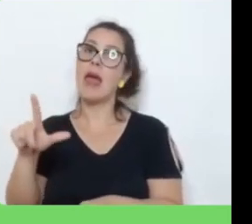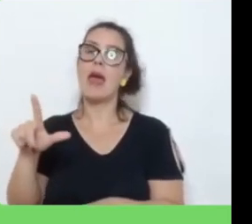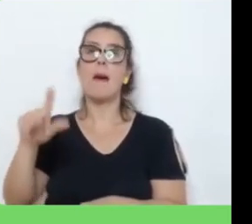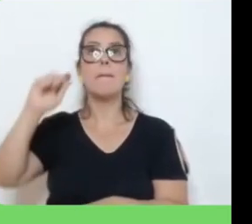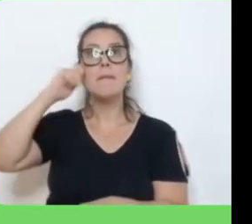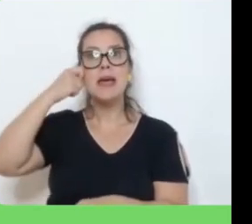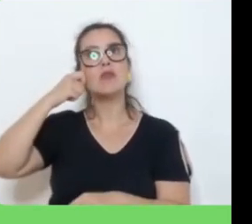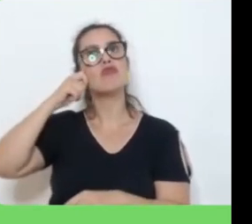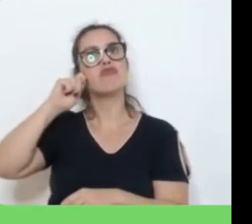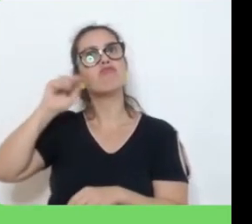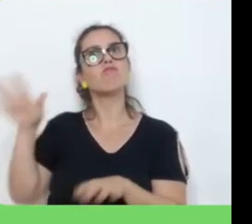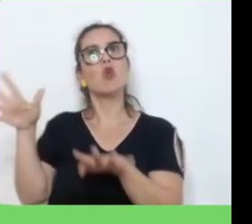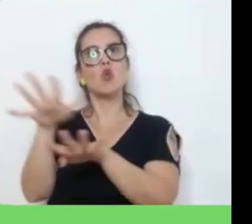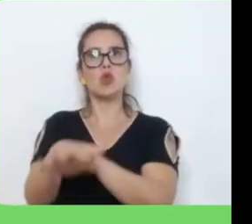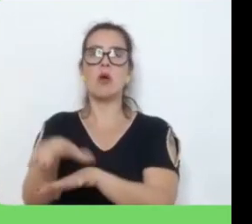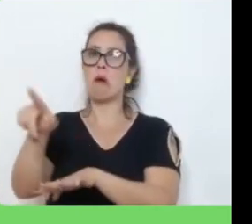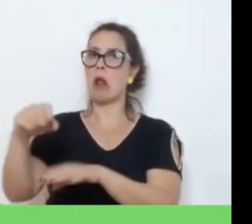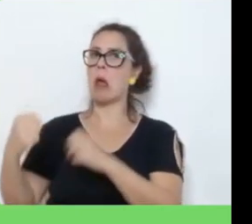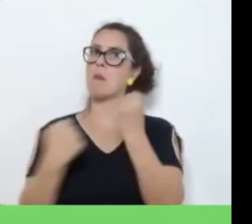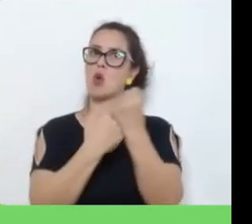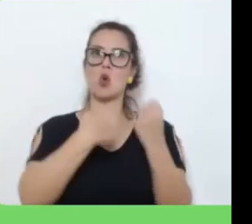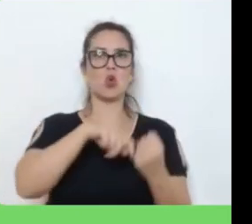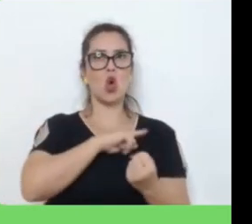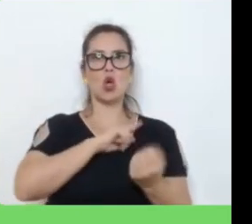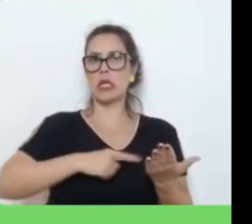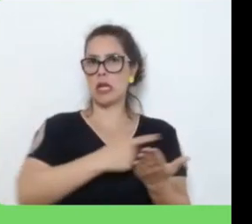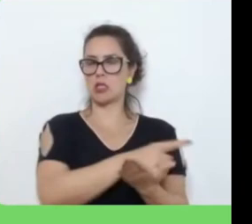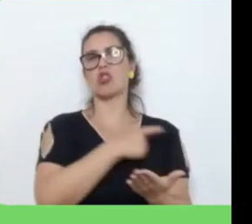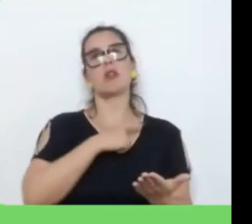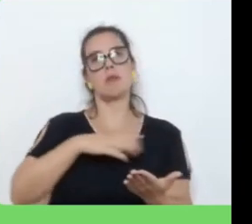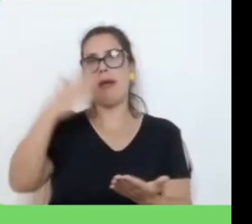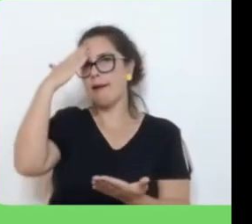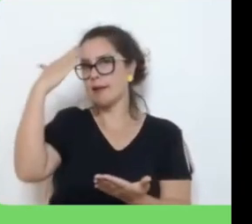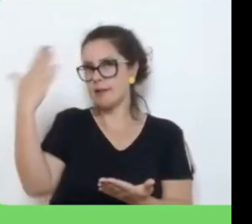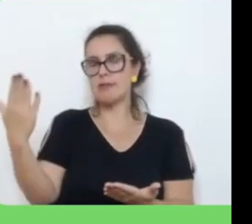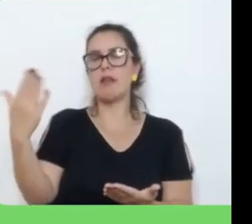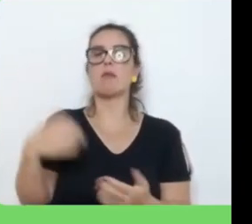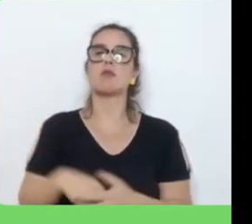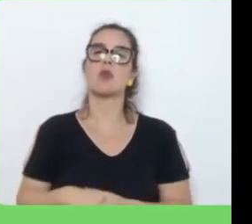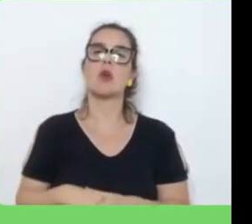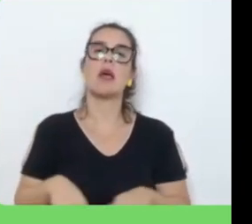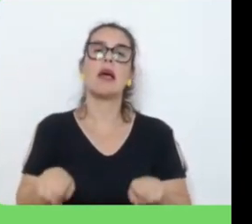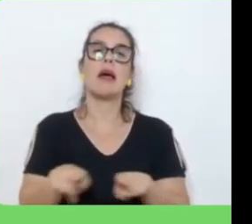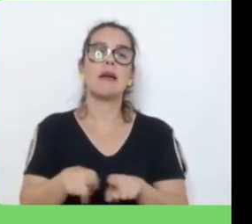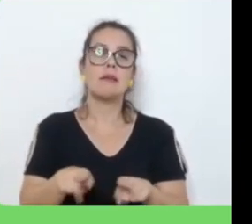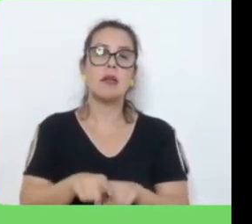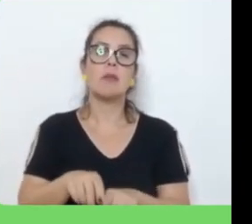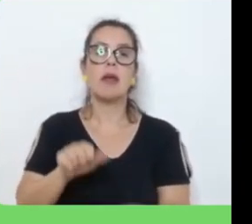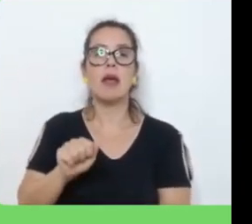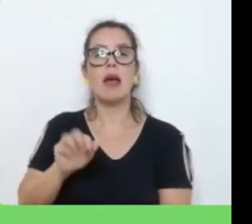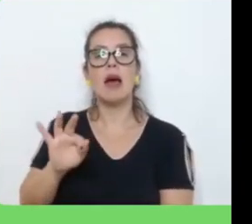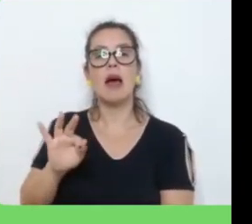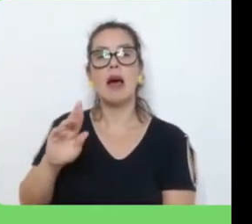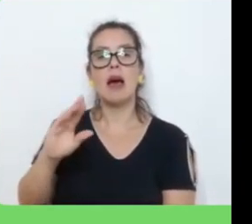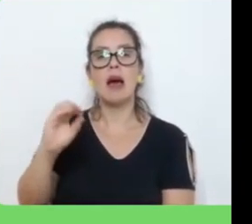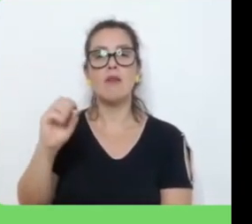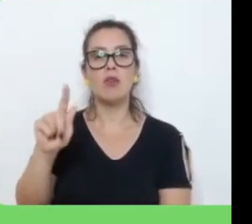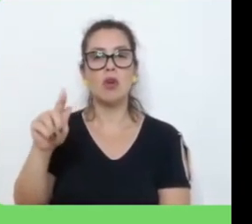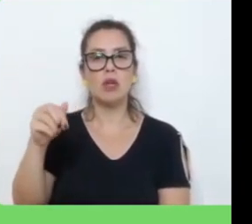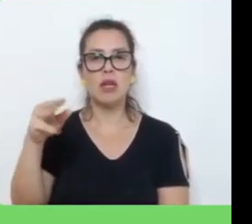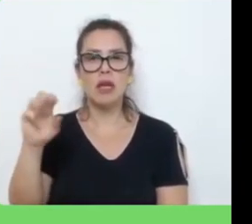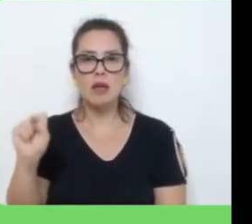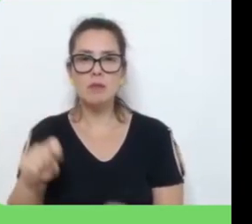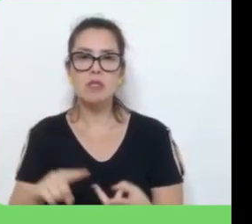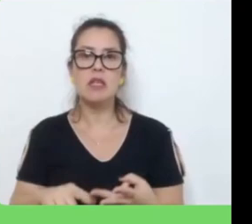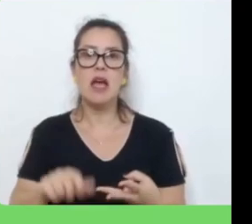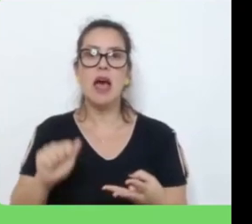a gente fica grato pelas manifestações públicas que eles fizeram a b gamers que é fundamental na questão da inclusão de pessoas pcd